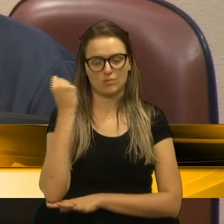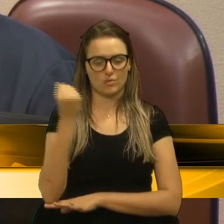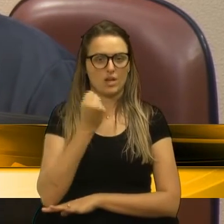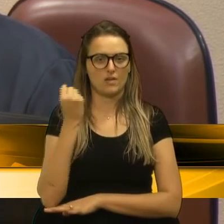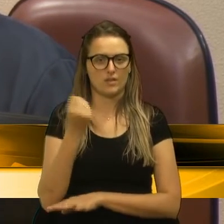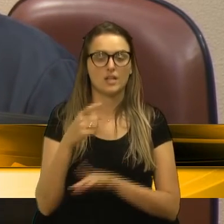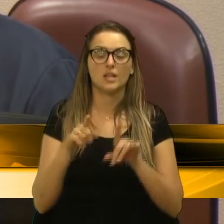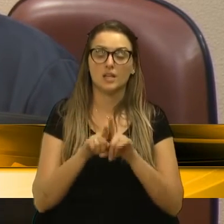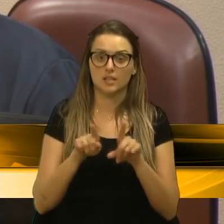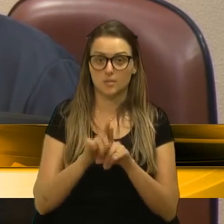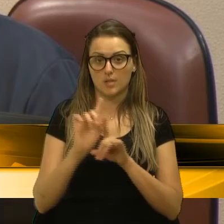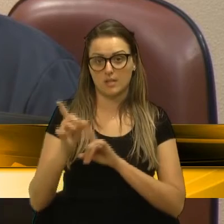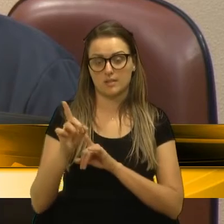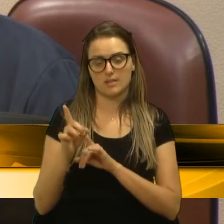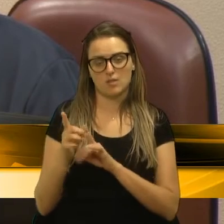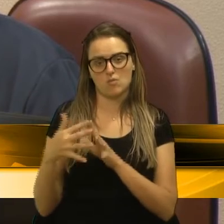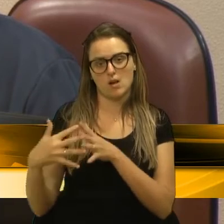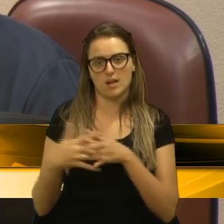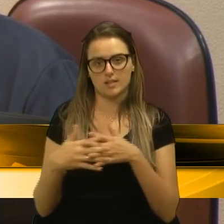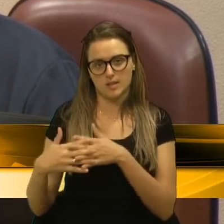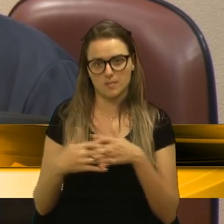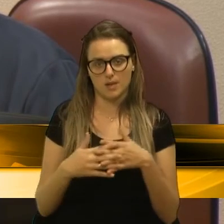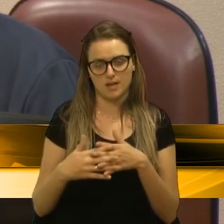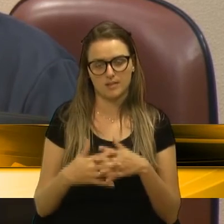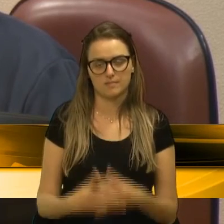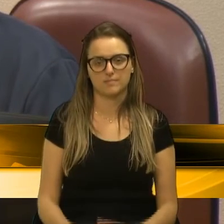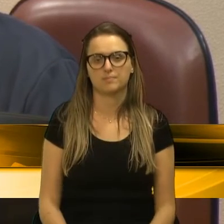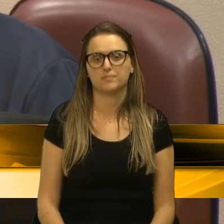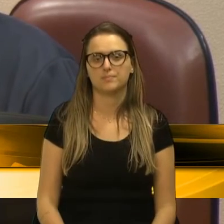não ensejadora de medida acautelatória.